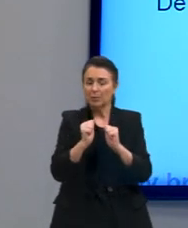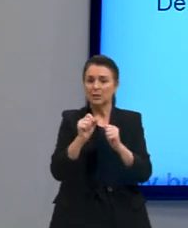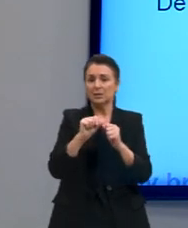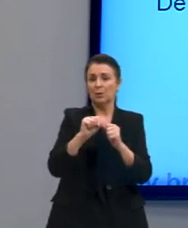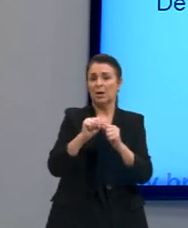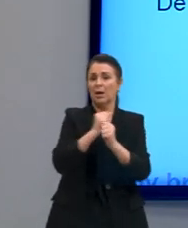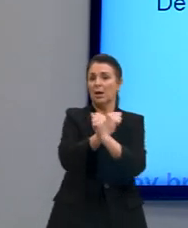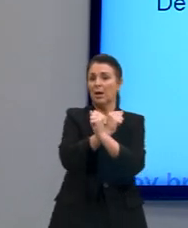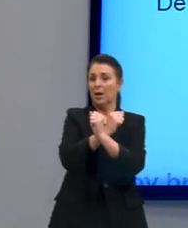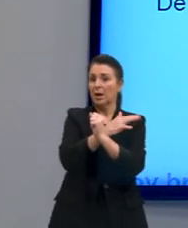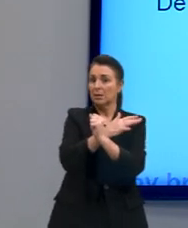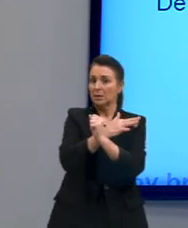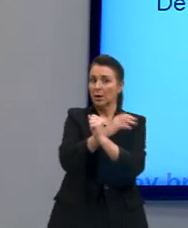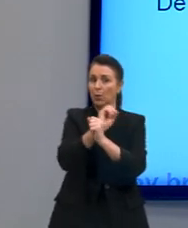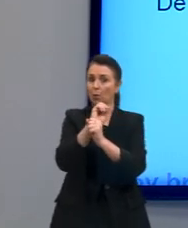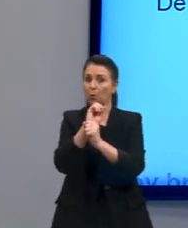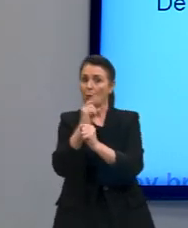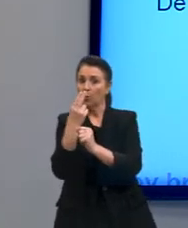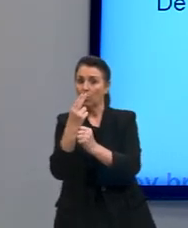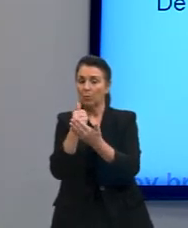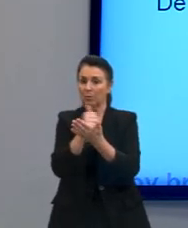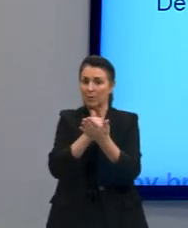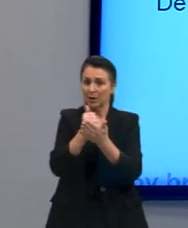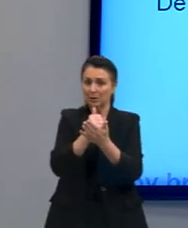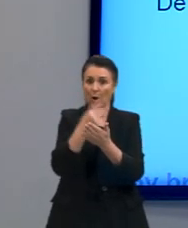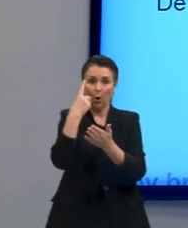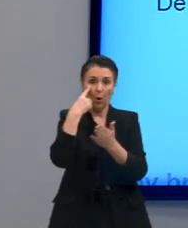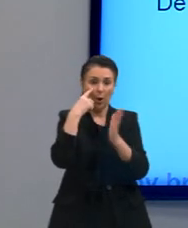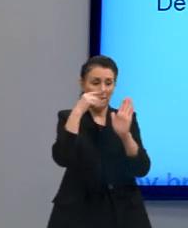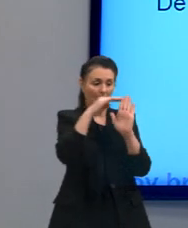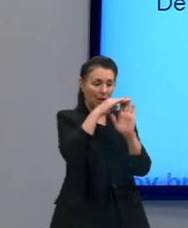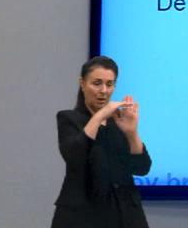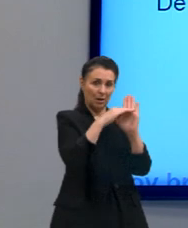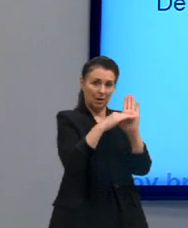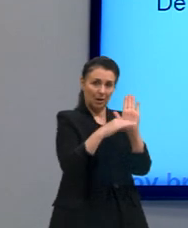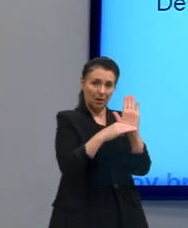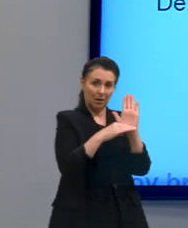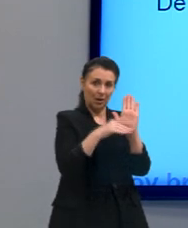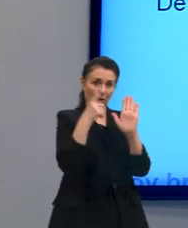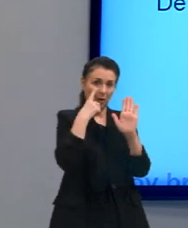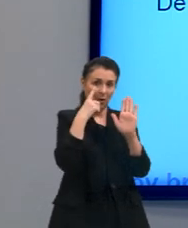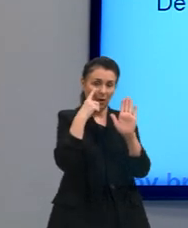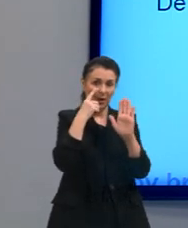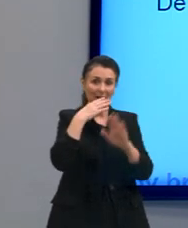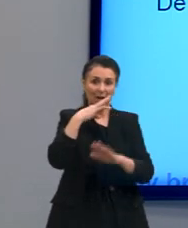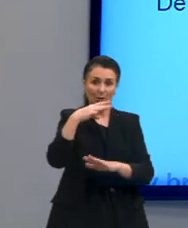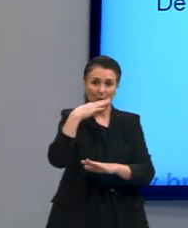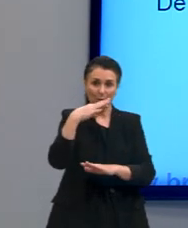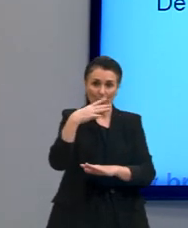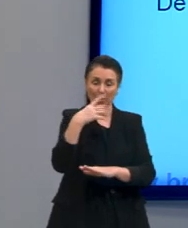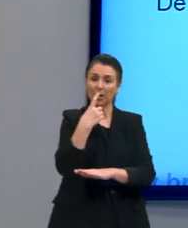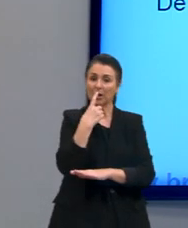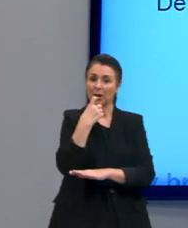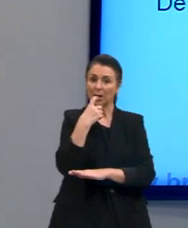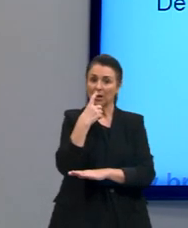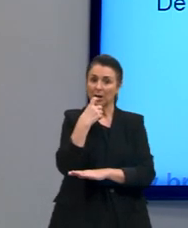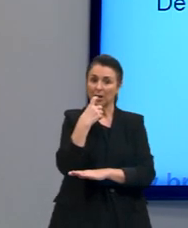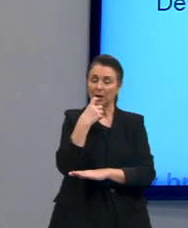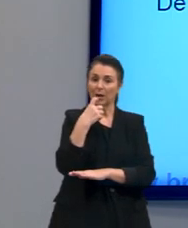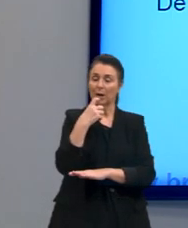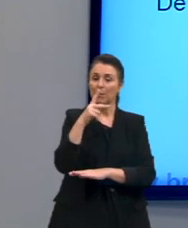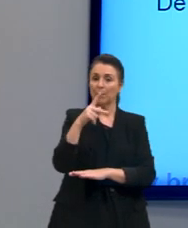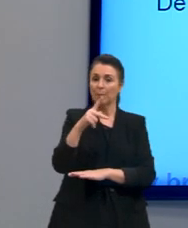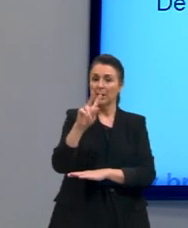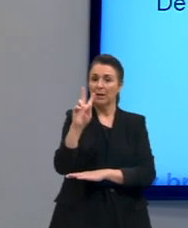de acordo com a escala abaixo aqui seria de coloração né quando eu tenho uma coloração vermelho eu tenho um PH eu tenho